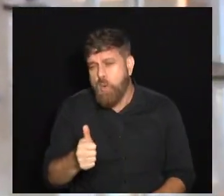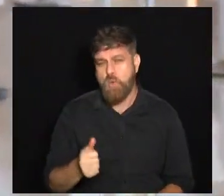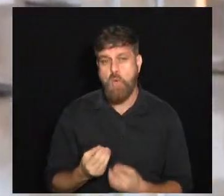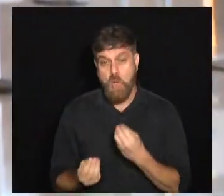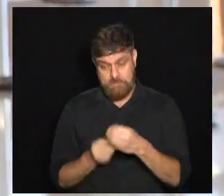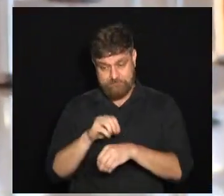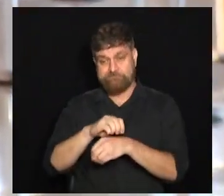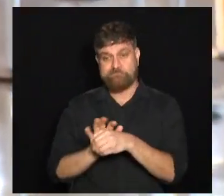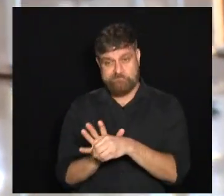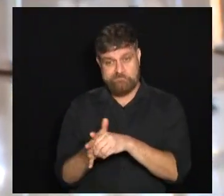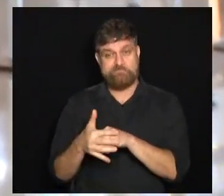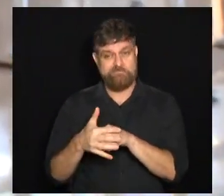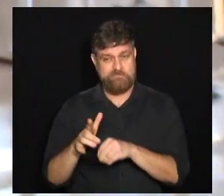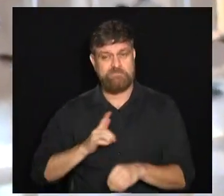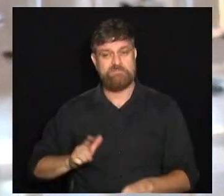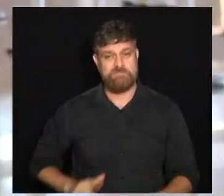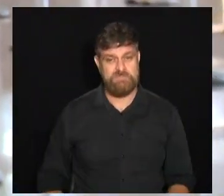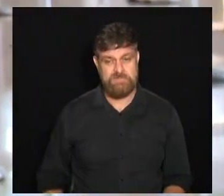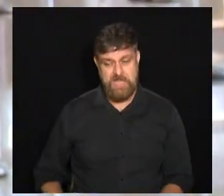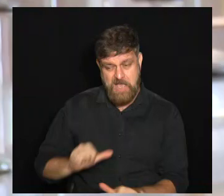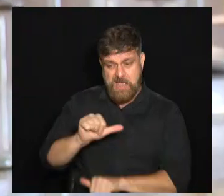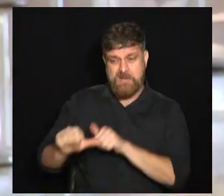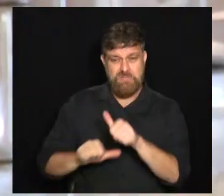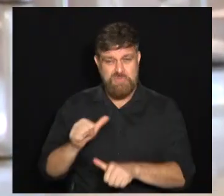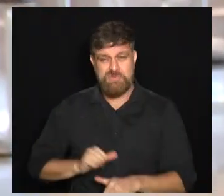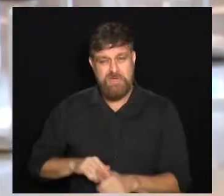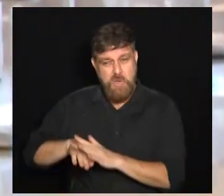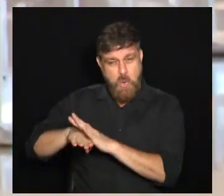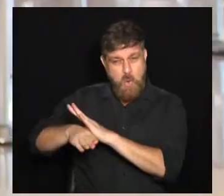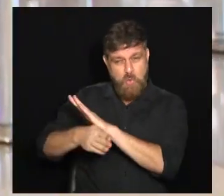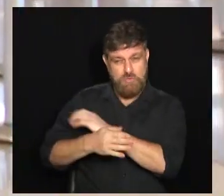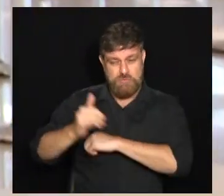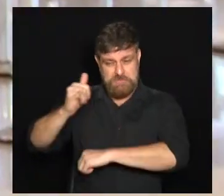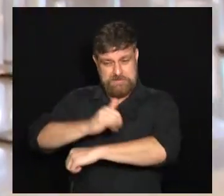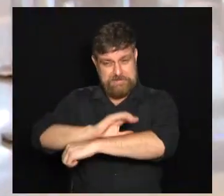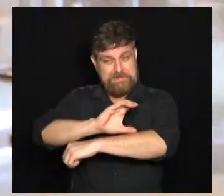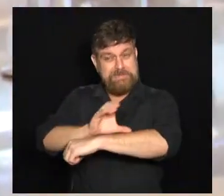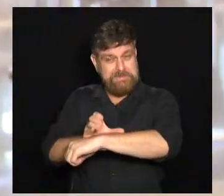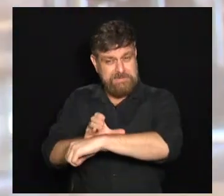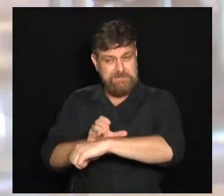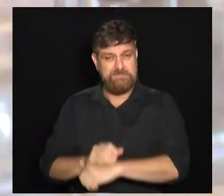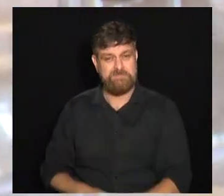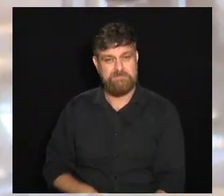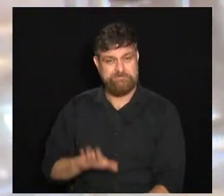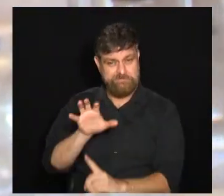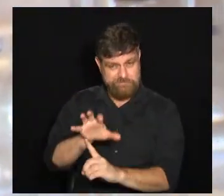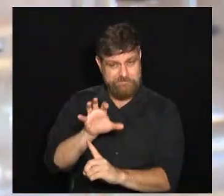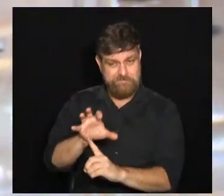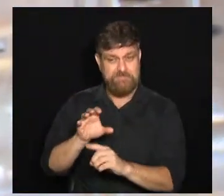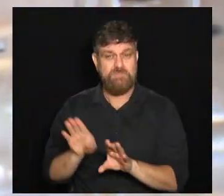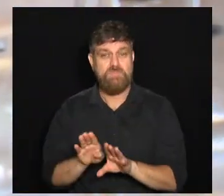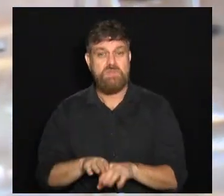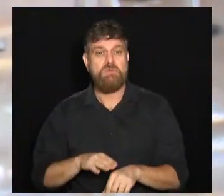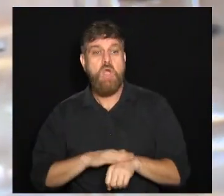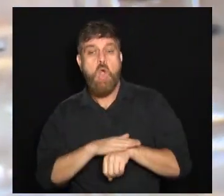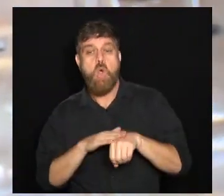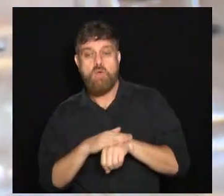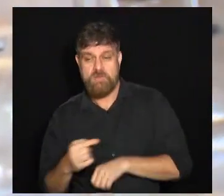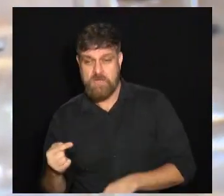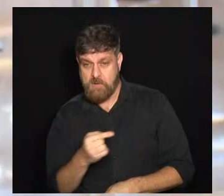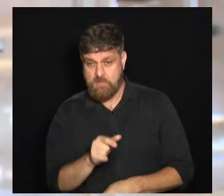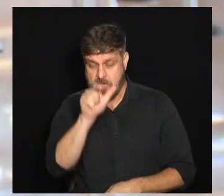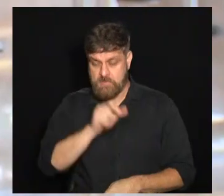o coronavírus tem afetado a rotina aqui do Aeroporto Internacional de Viracopos, nós vamos conversar com o porta-voz